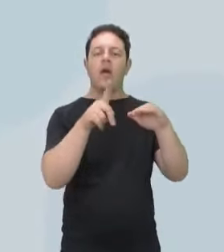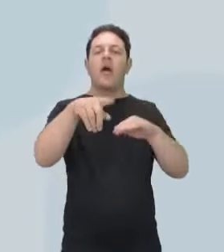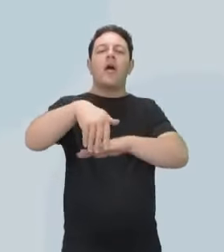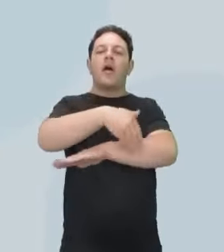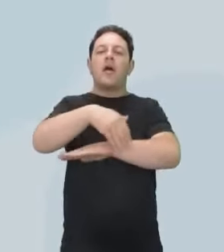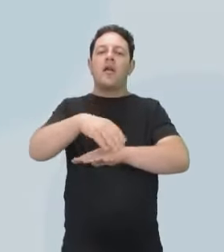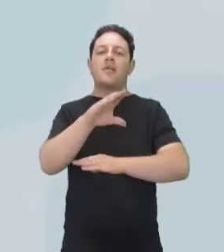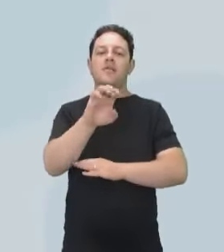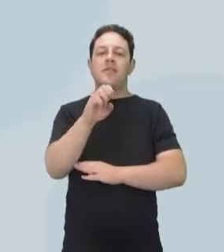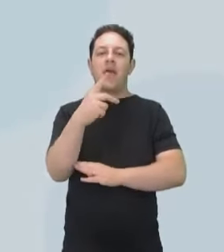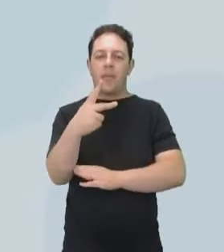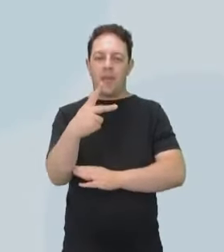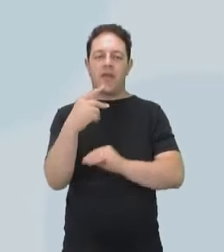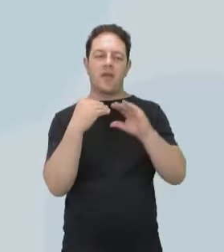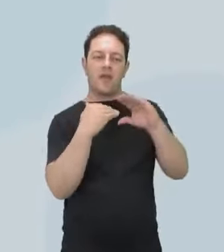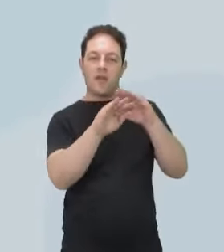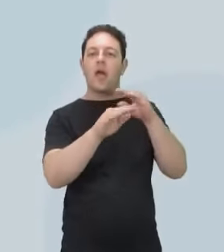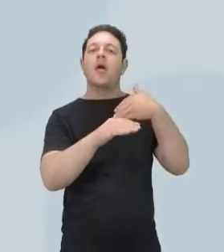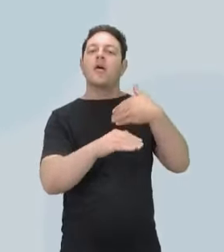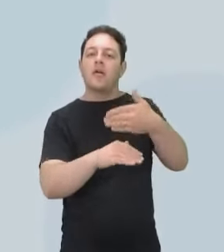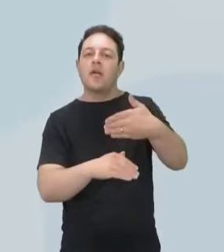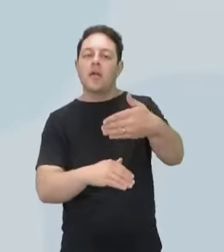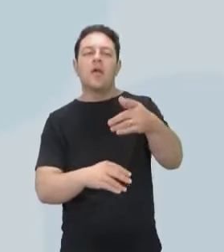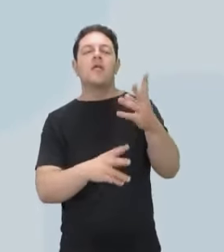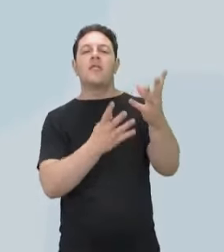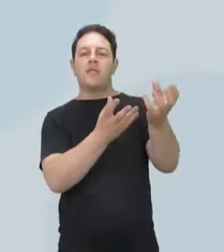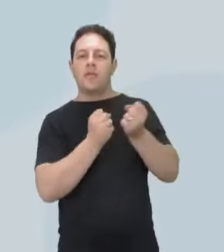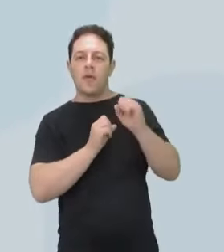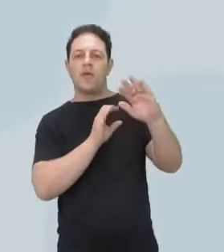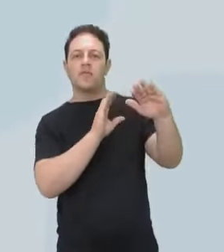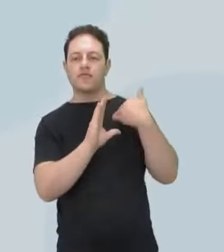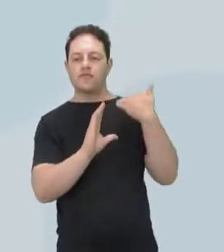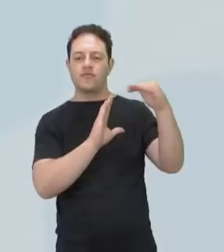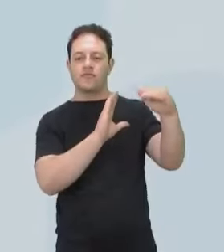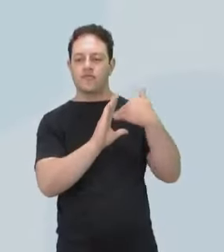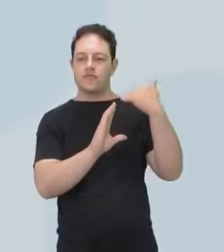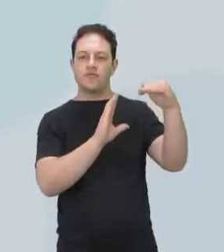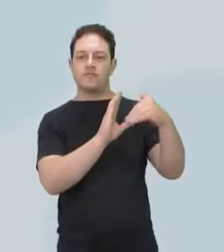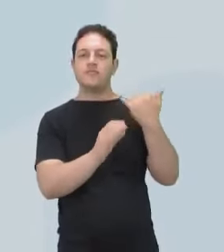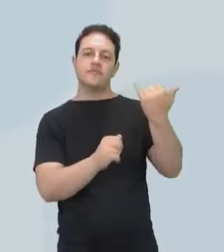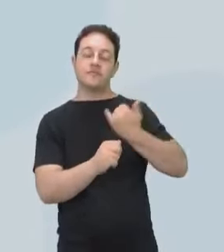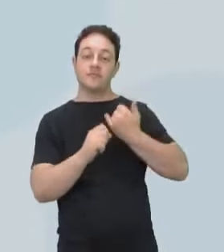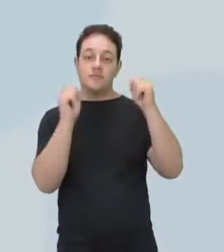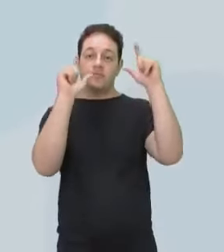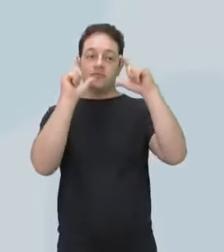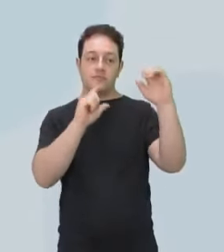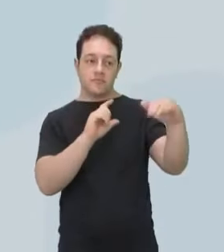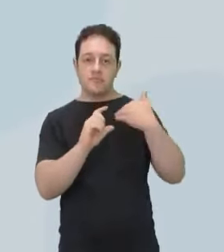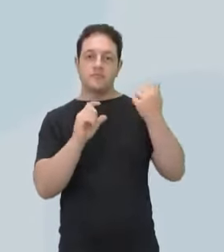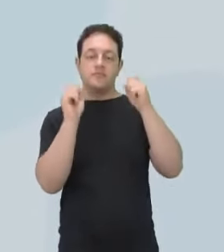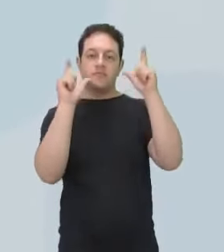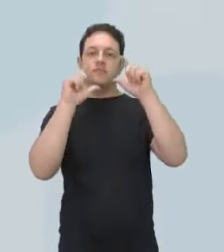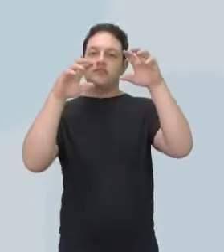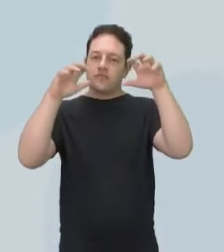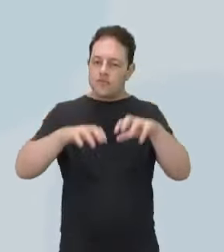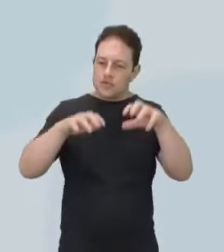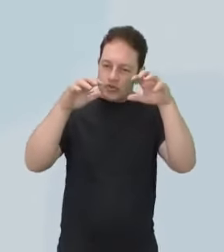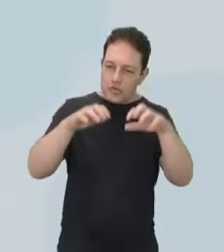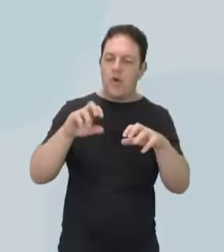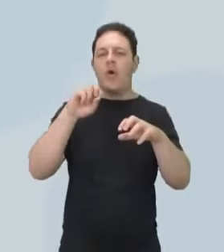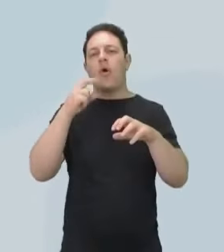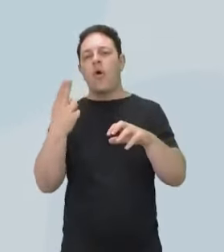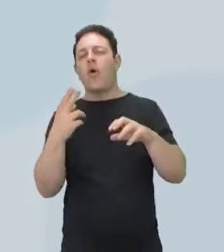CEP e você vai passar a receber alertas diretamente da Defesa Civil, né, com relação à chuva ou até